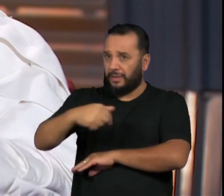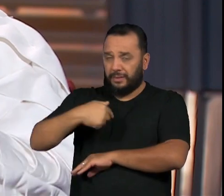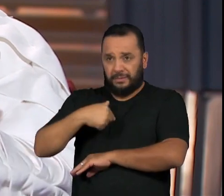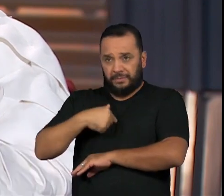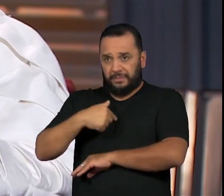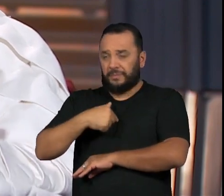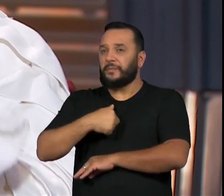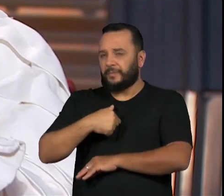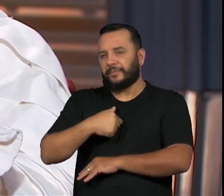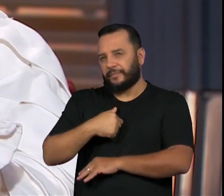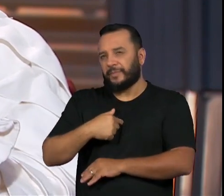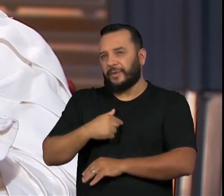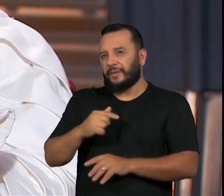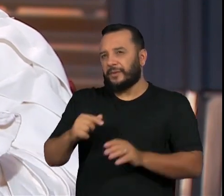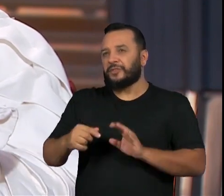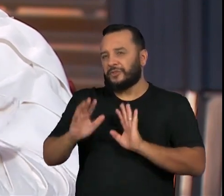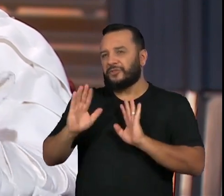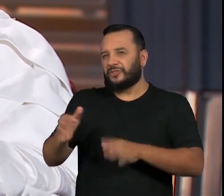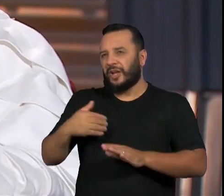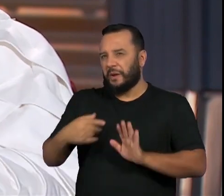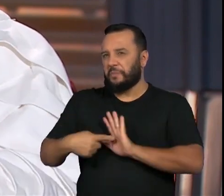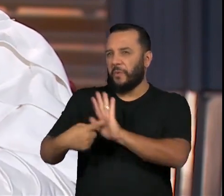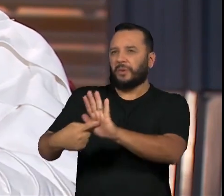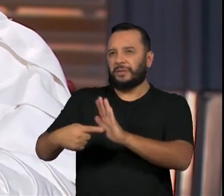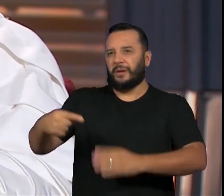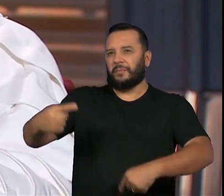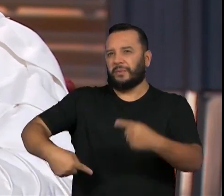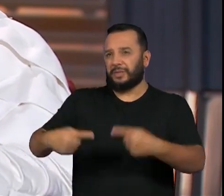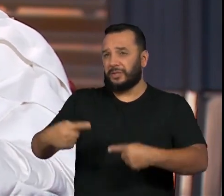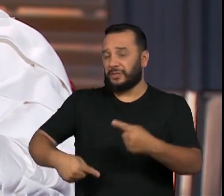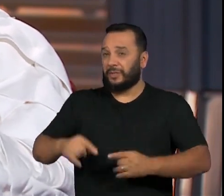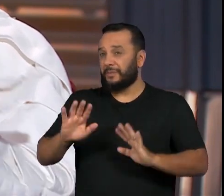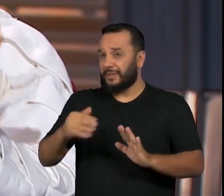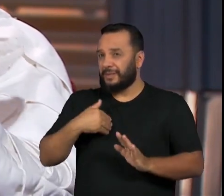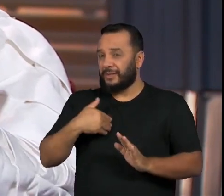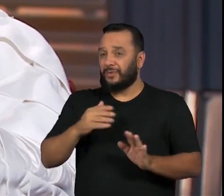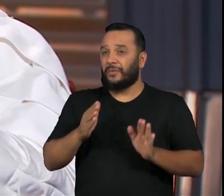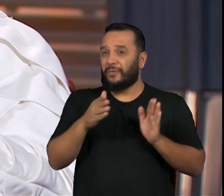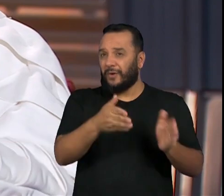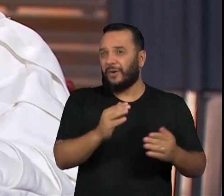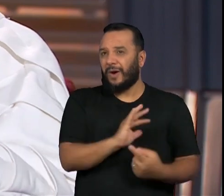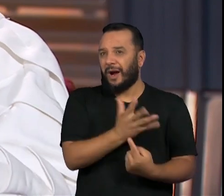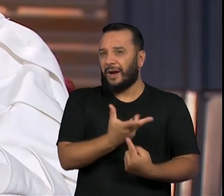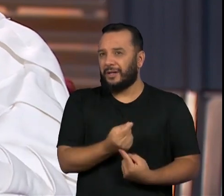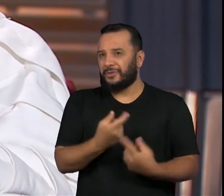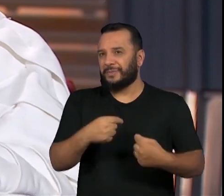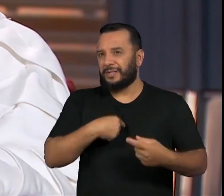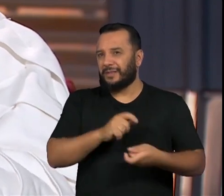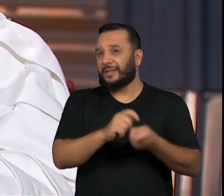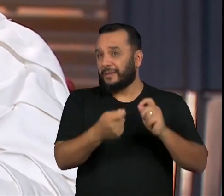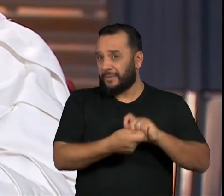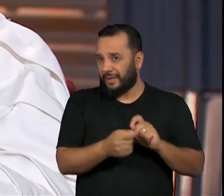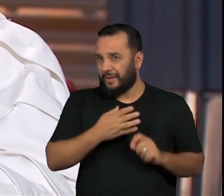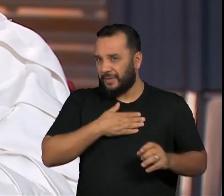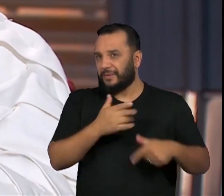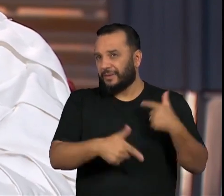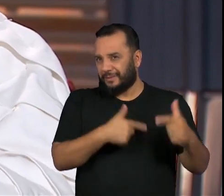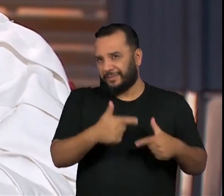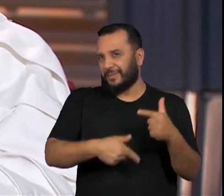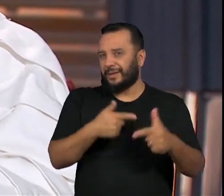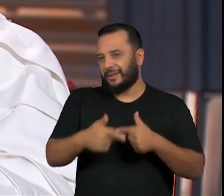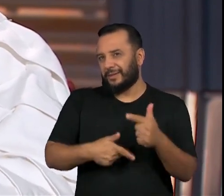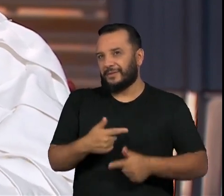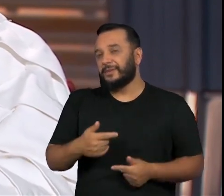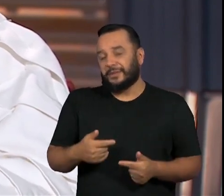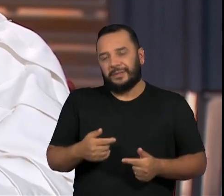que eu já compreendia que era fato, né? Mas que se eu fosse para a arte, eu ia ter que modelar o meu trabalho de uma outra maneira e atender a